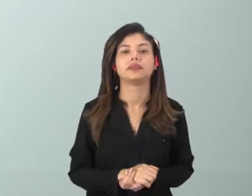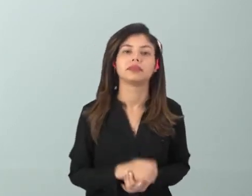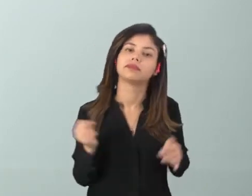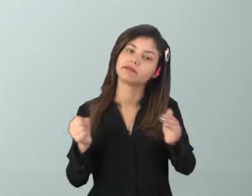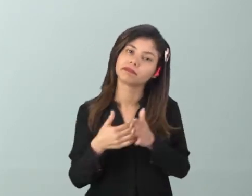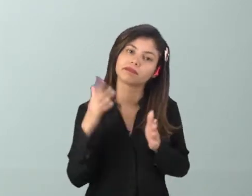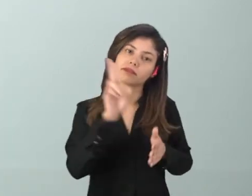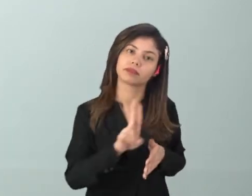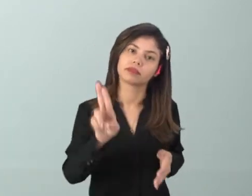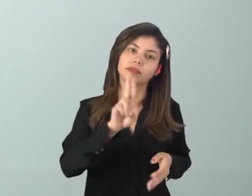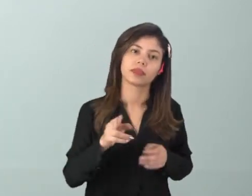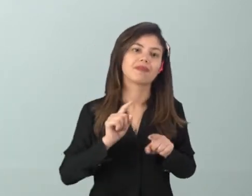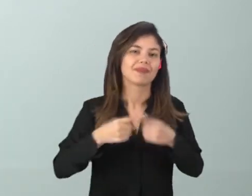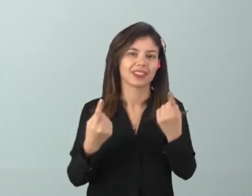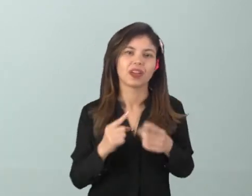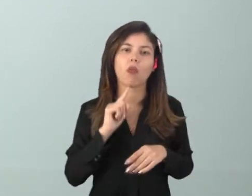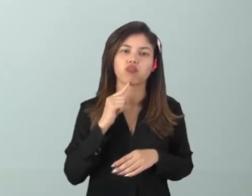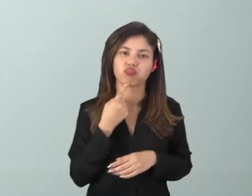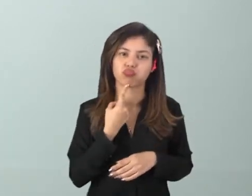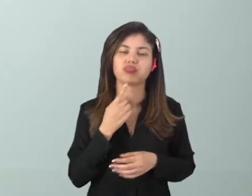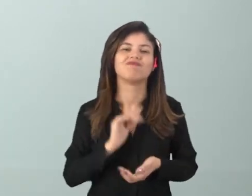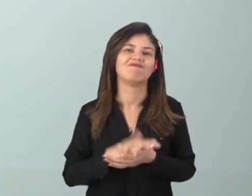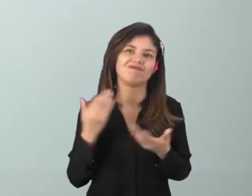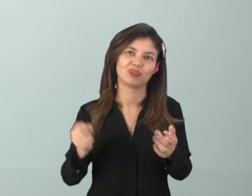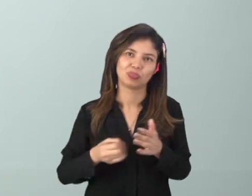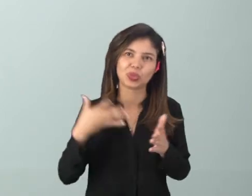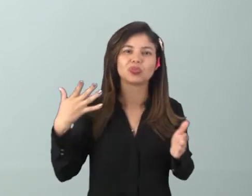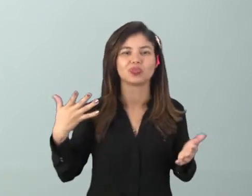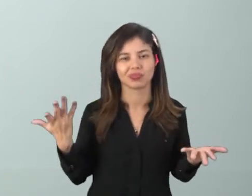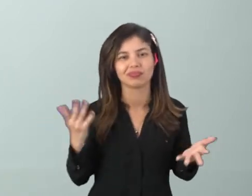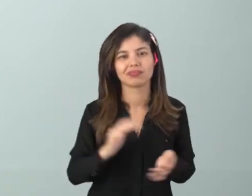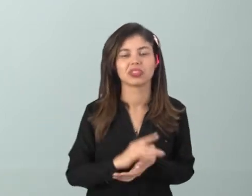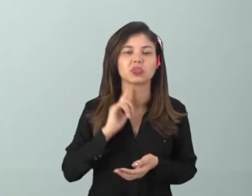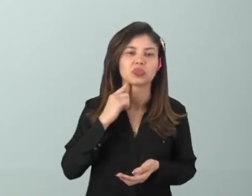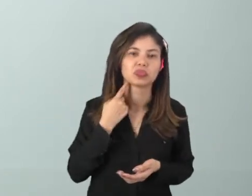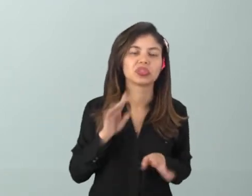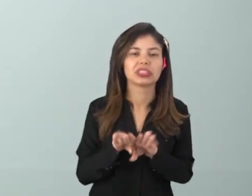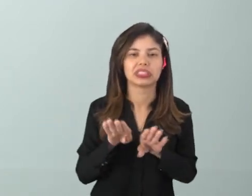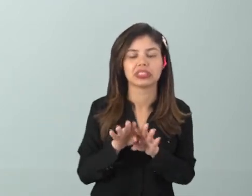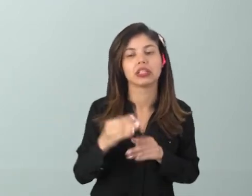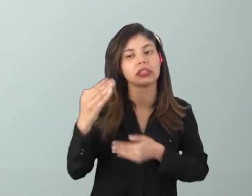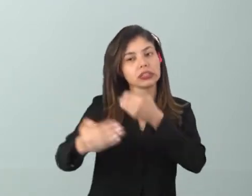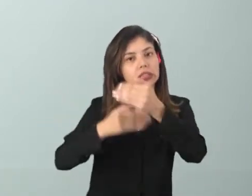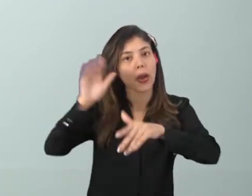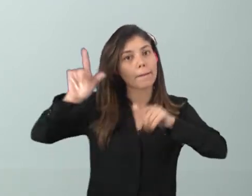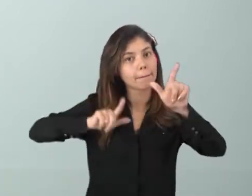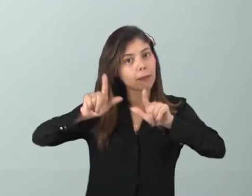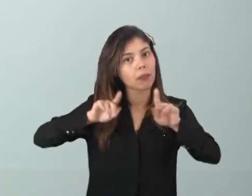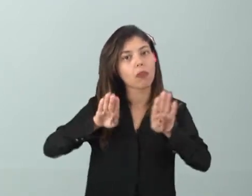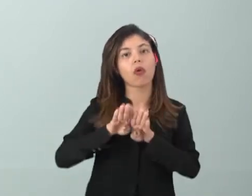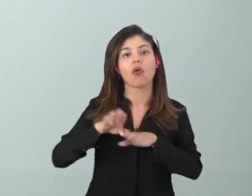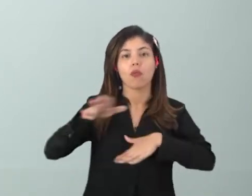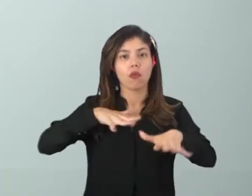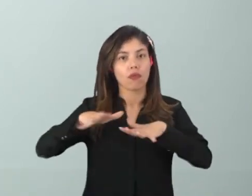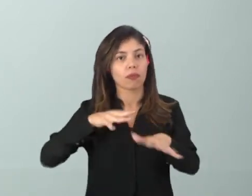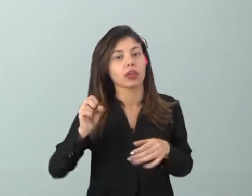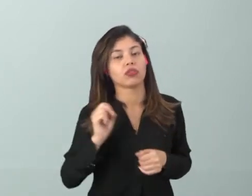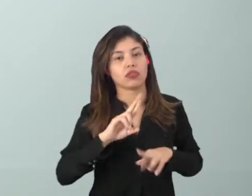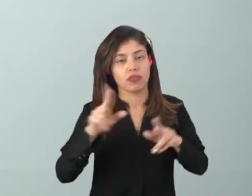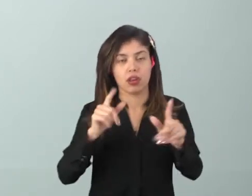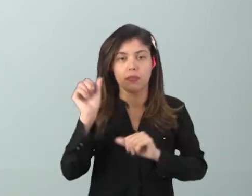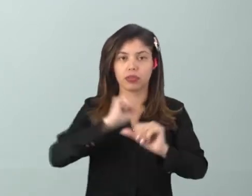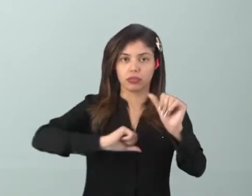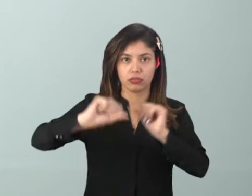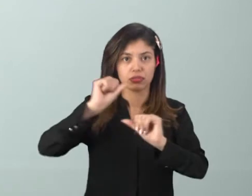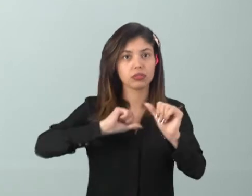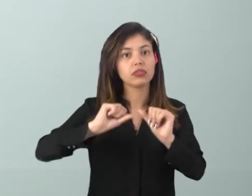é muito utilizado, mas polui muito, tá? Então existe aí um movimento, né, uma corrida mundial para que essa forma de produção de energia